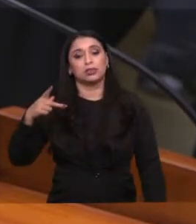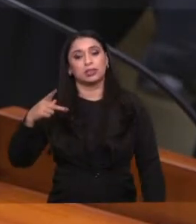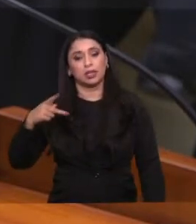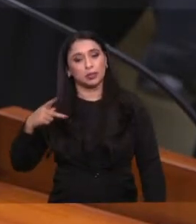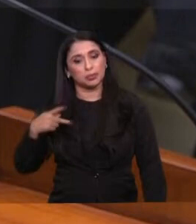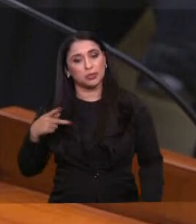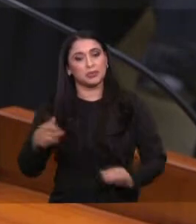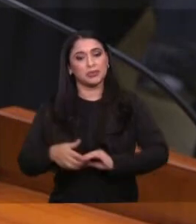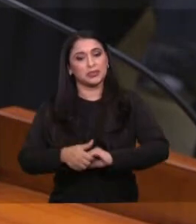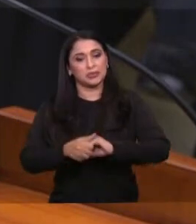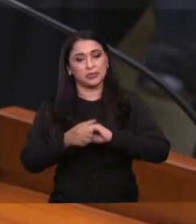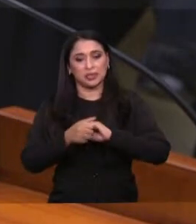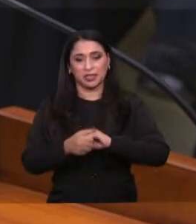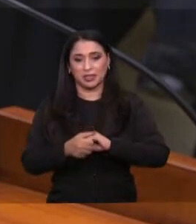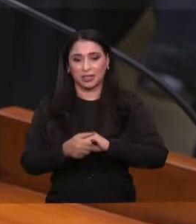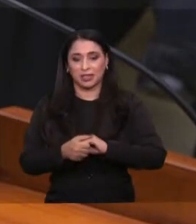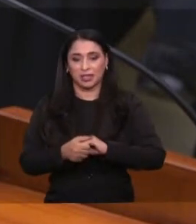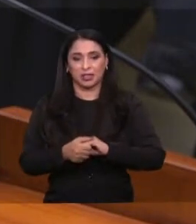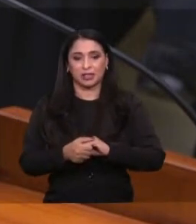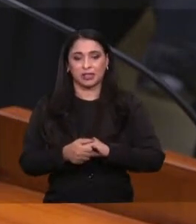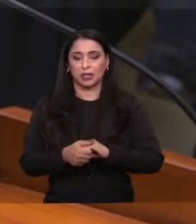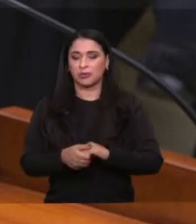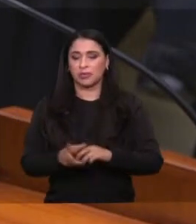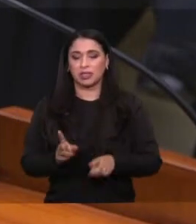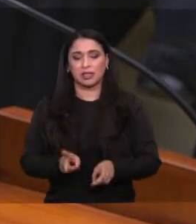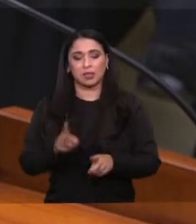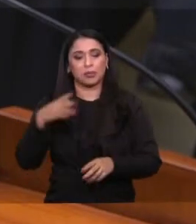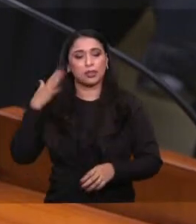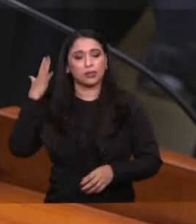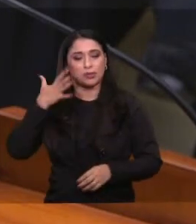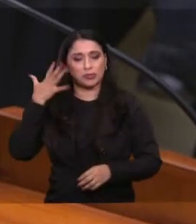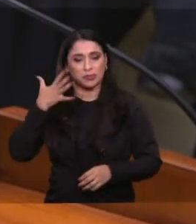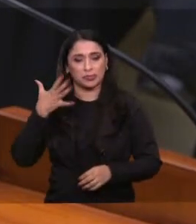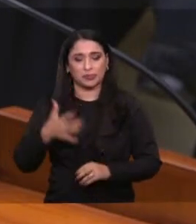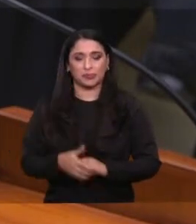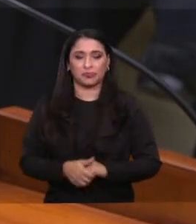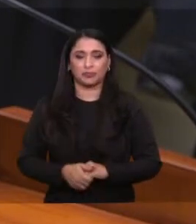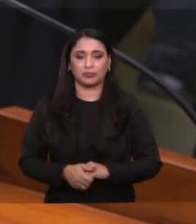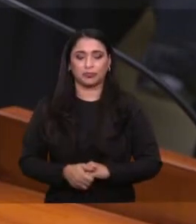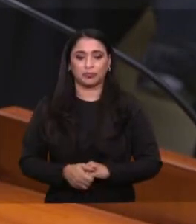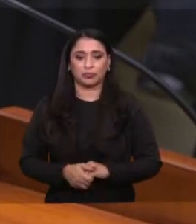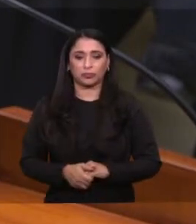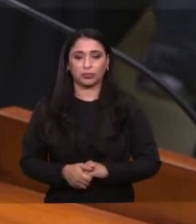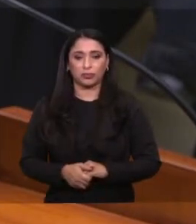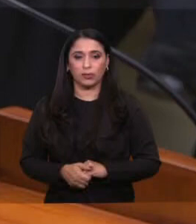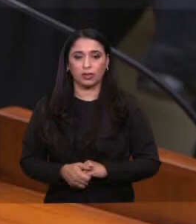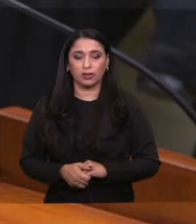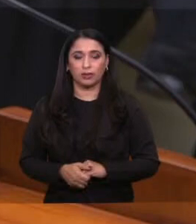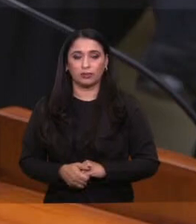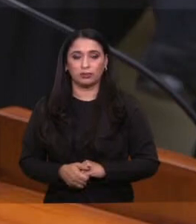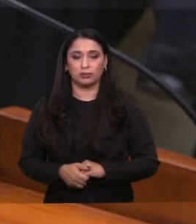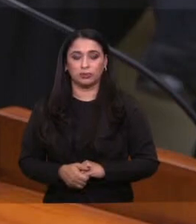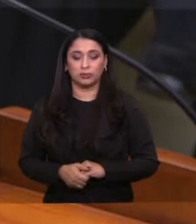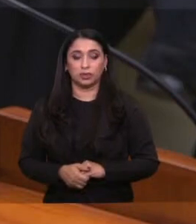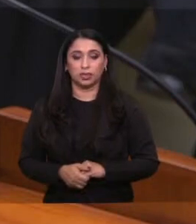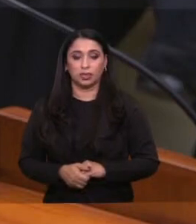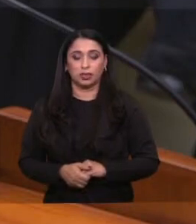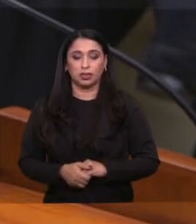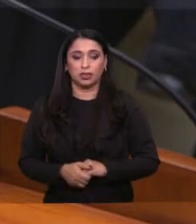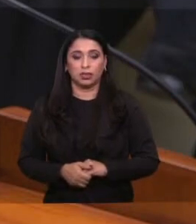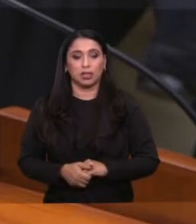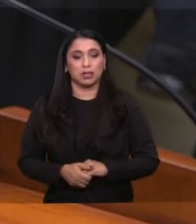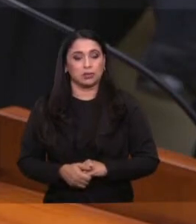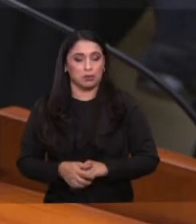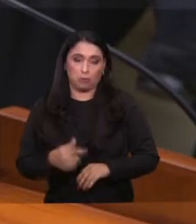minhas saudações em qualquer sustentação oral que faça. Não por ter pertencido a